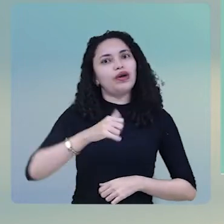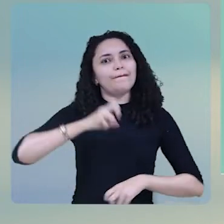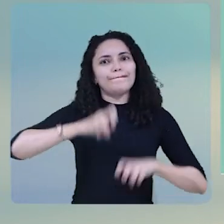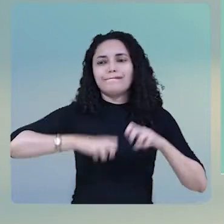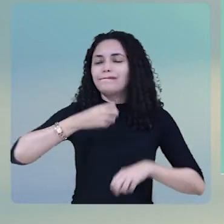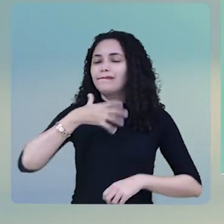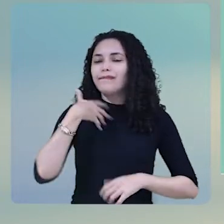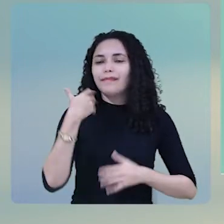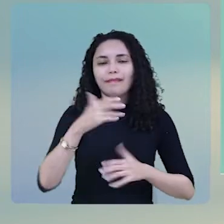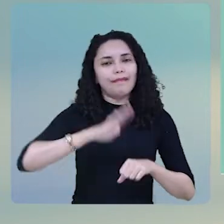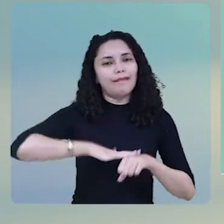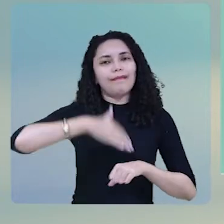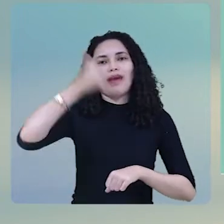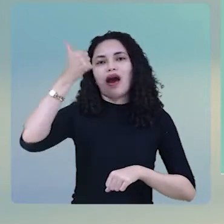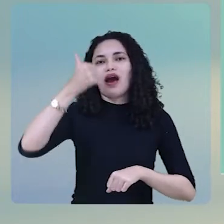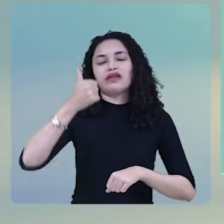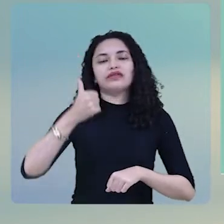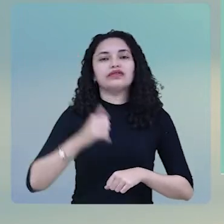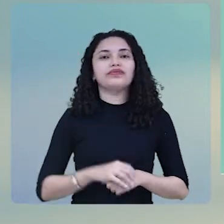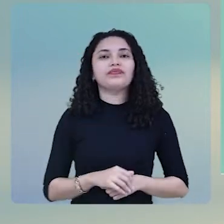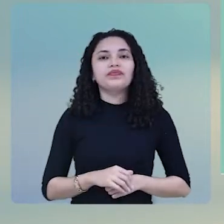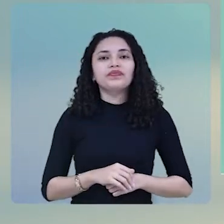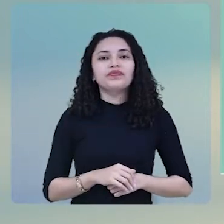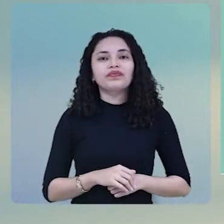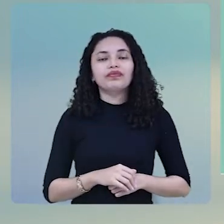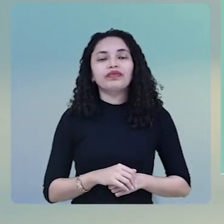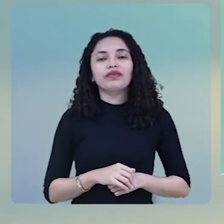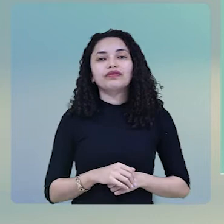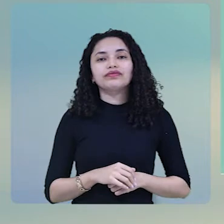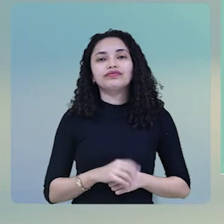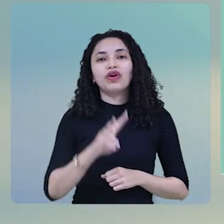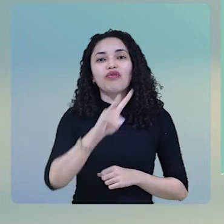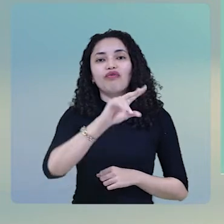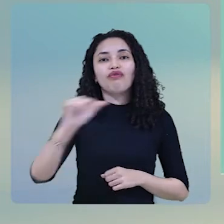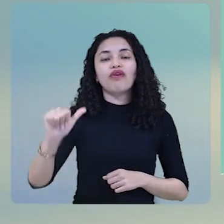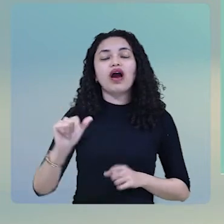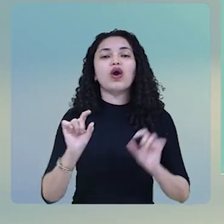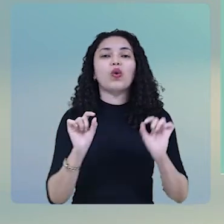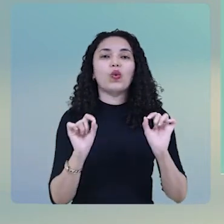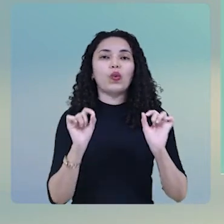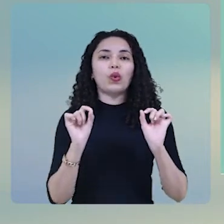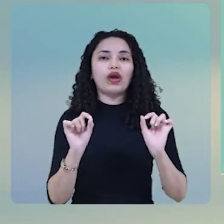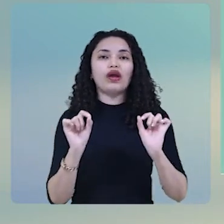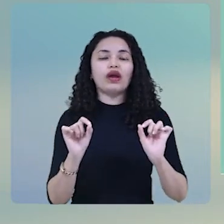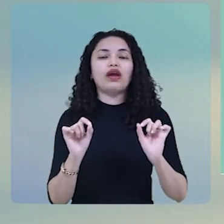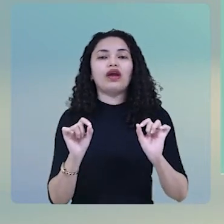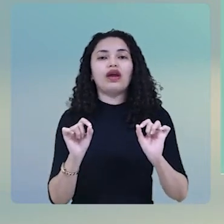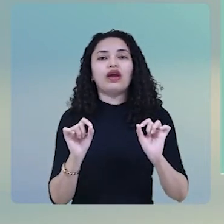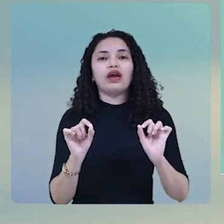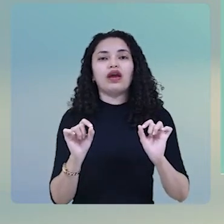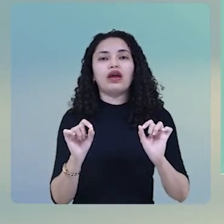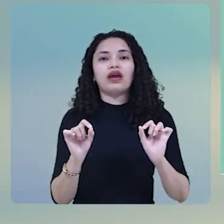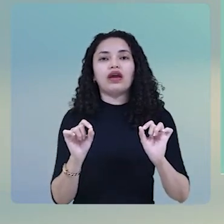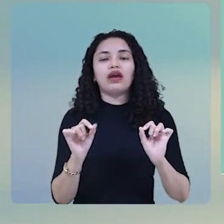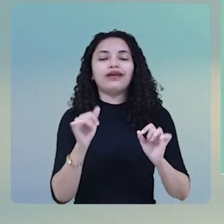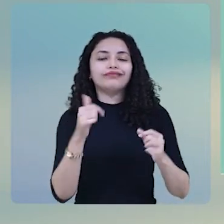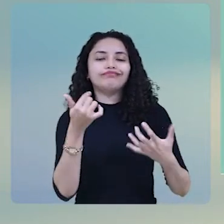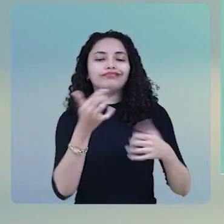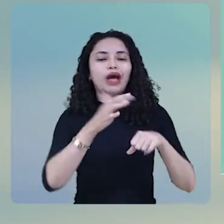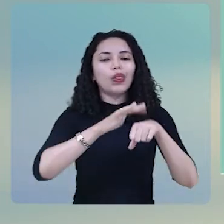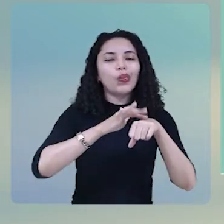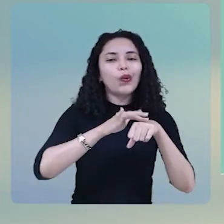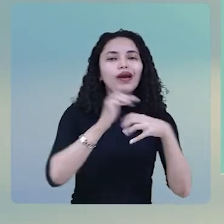gastar mais calorias, ele vai atenuar aquelas comorbidades